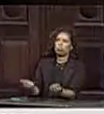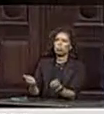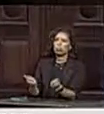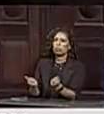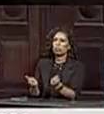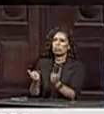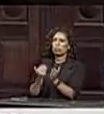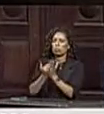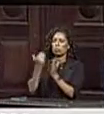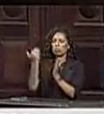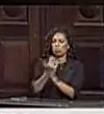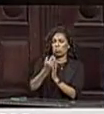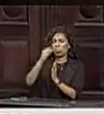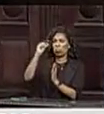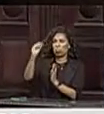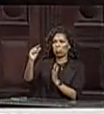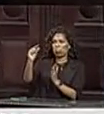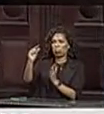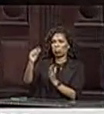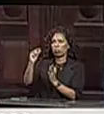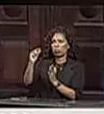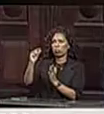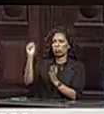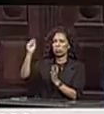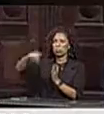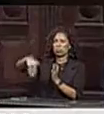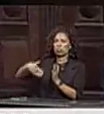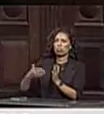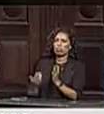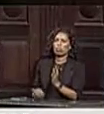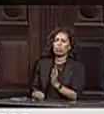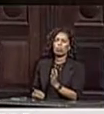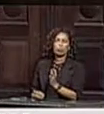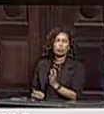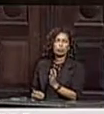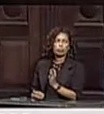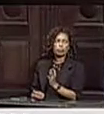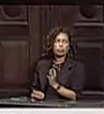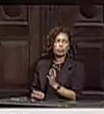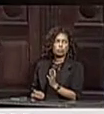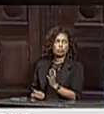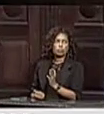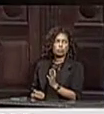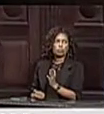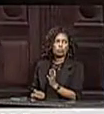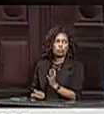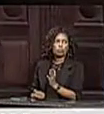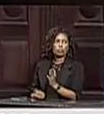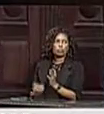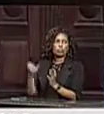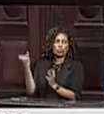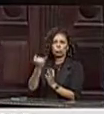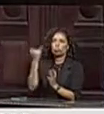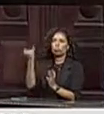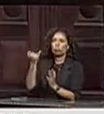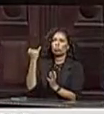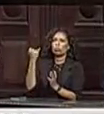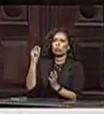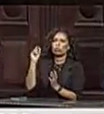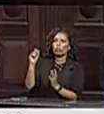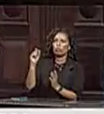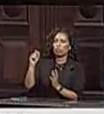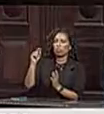percentual já irrisório para contemplar o reajuste. Mas vamos, e aí reitero,